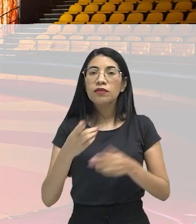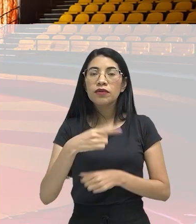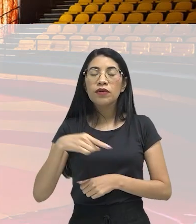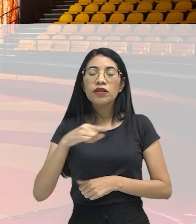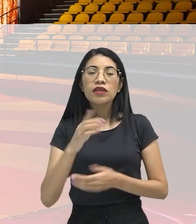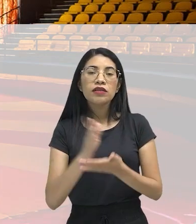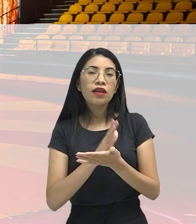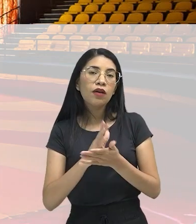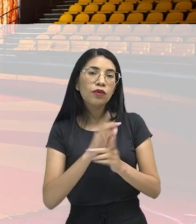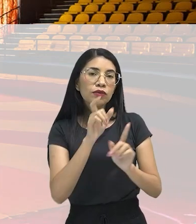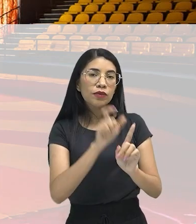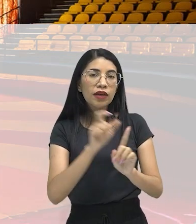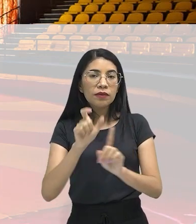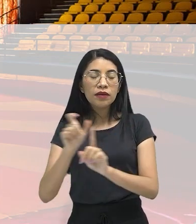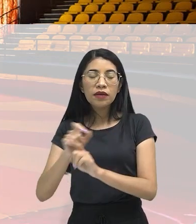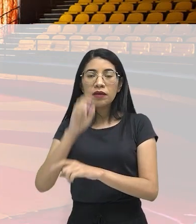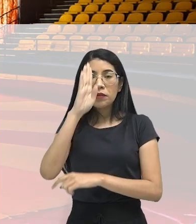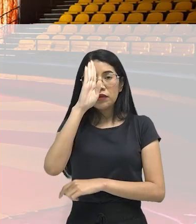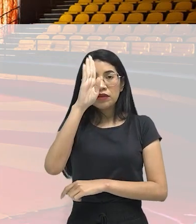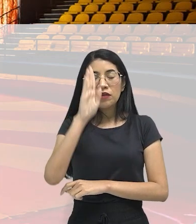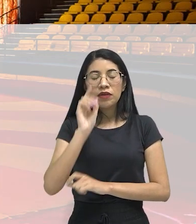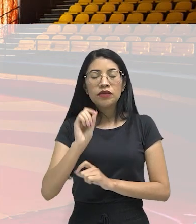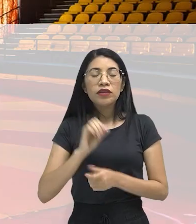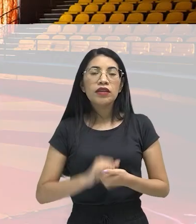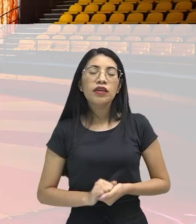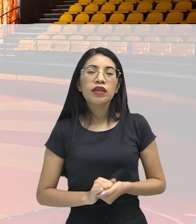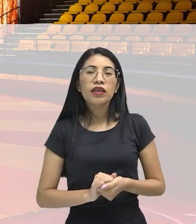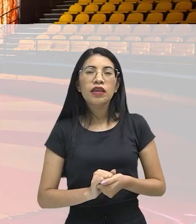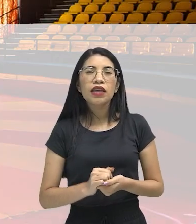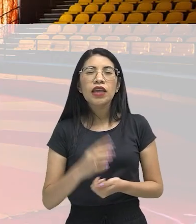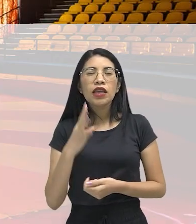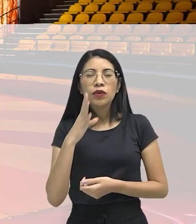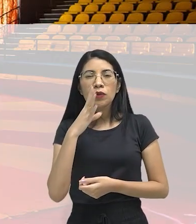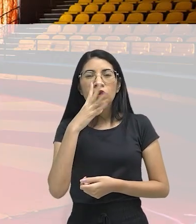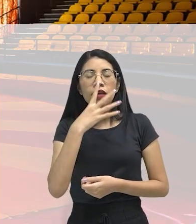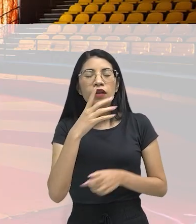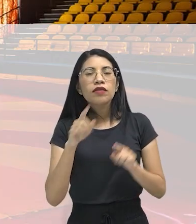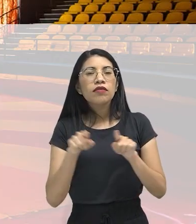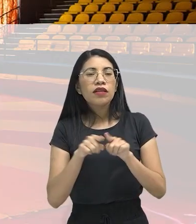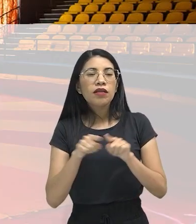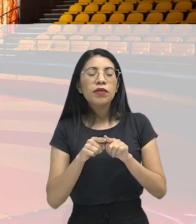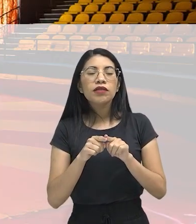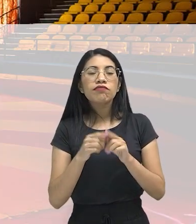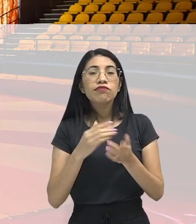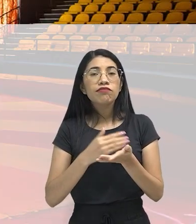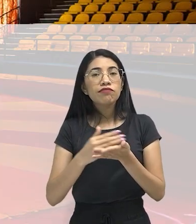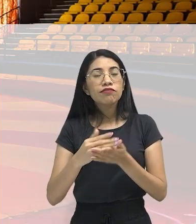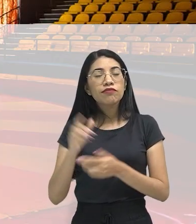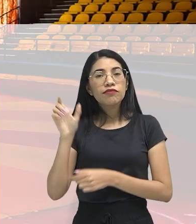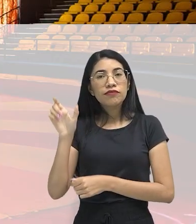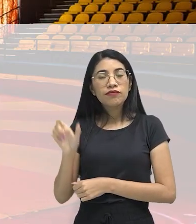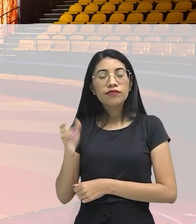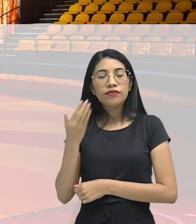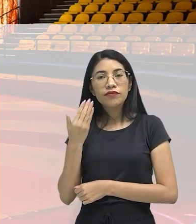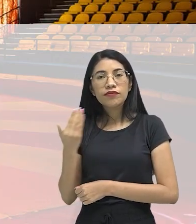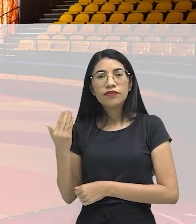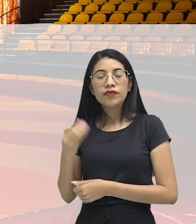vocês alguns deles, principalmente aqueles que nos encantam. E aí a gente começa aqui pelo